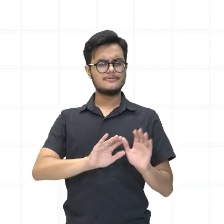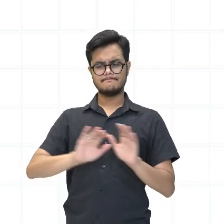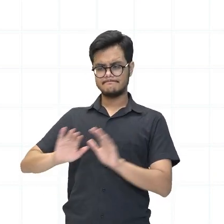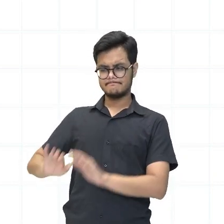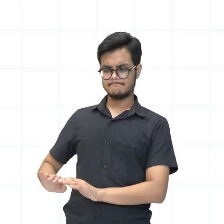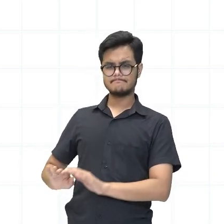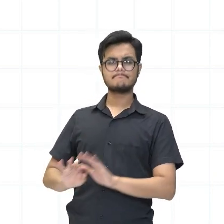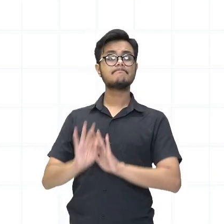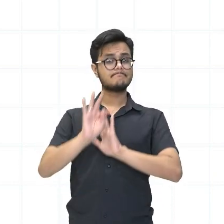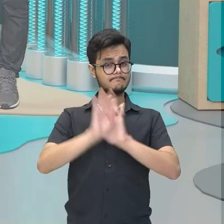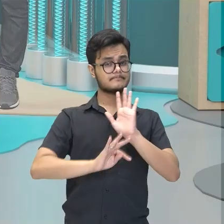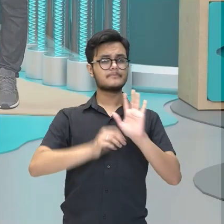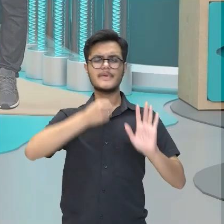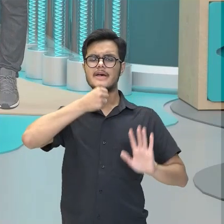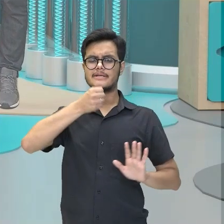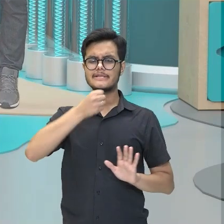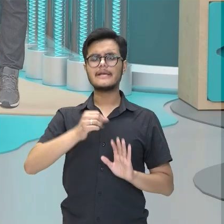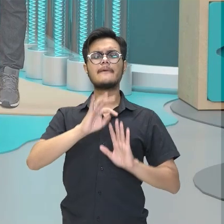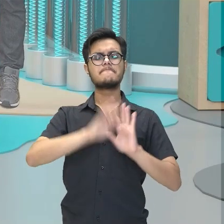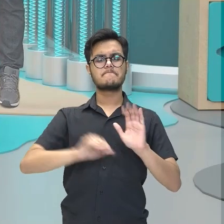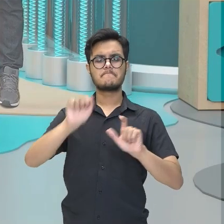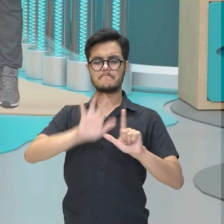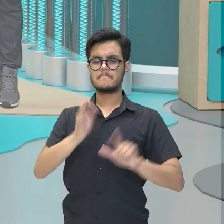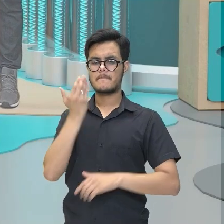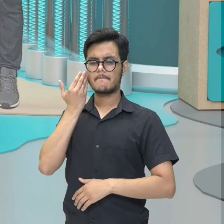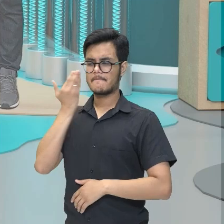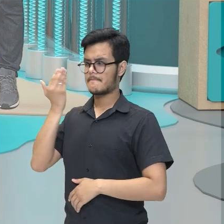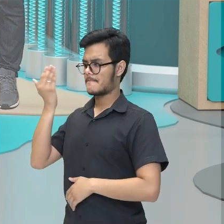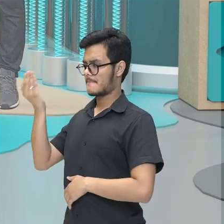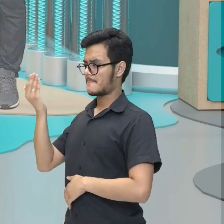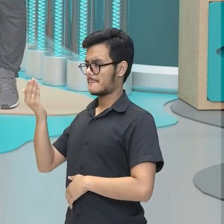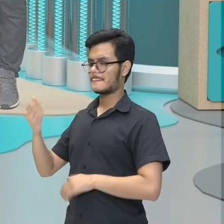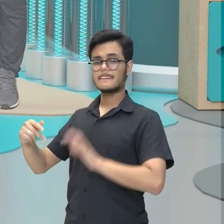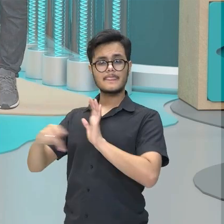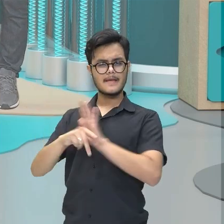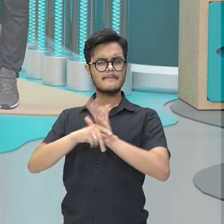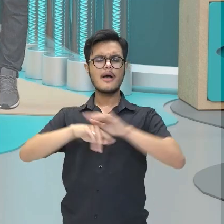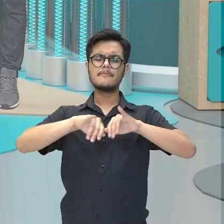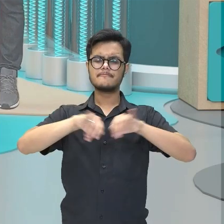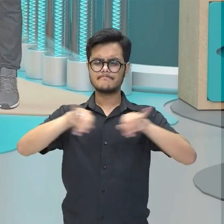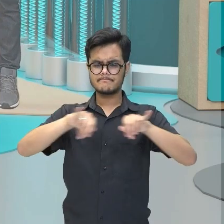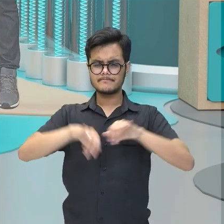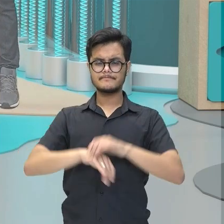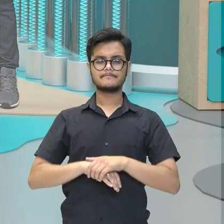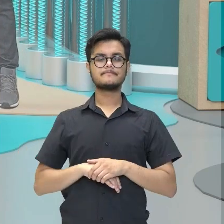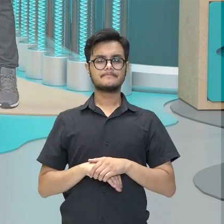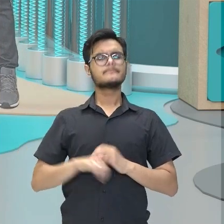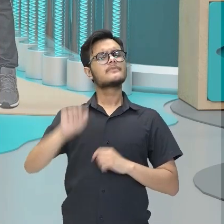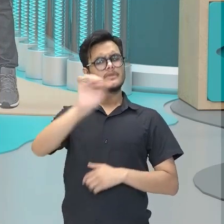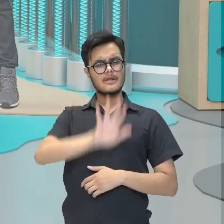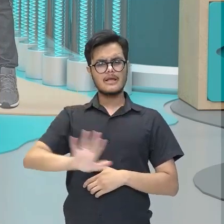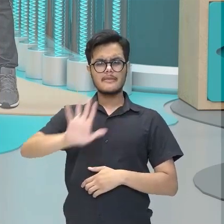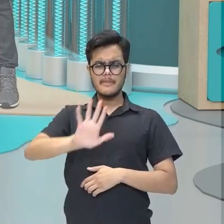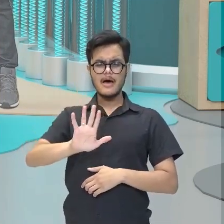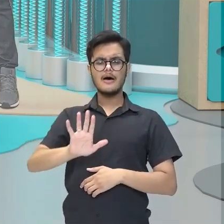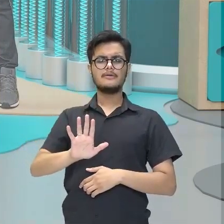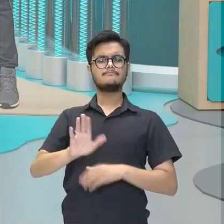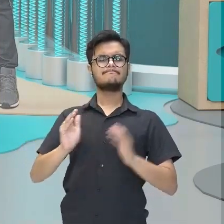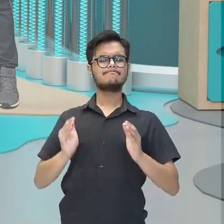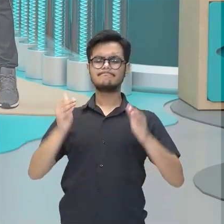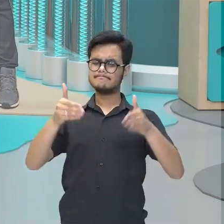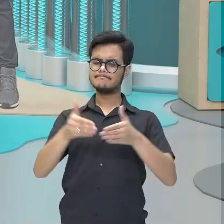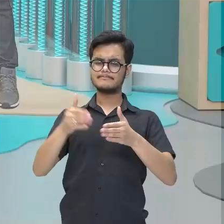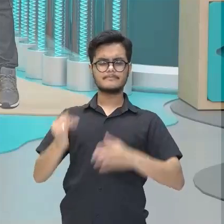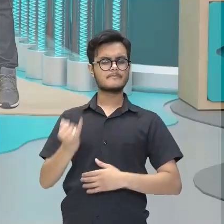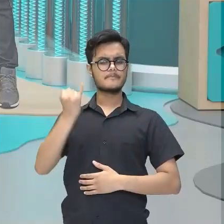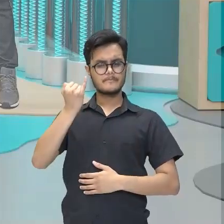vez a nossa reportagem, observando ela mais uma vez no seu local de publicação, as imagens, quero chamar a atenção de